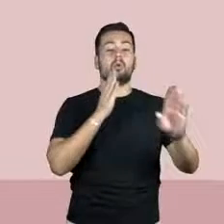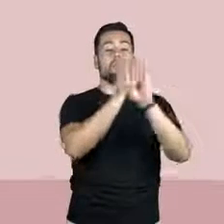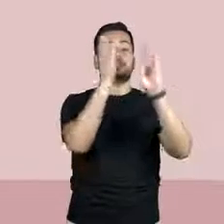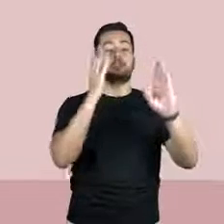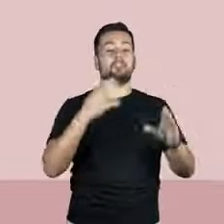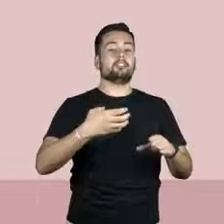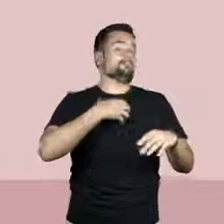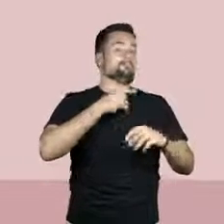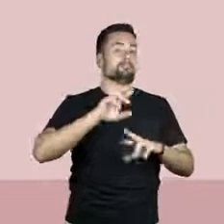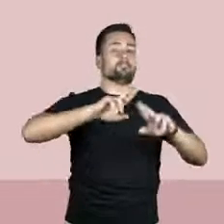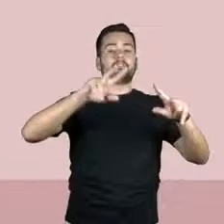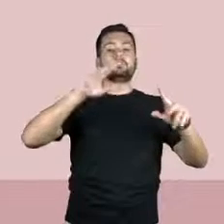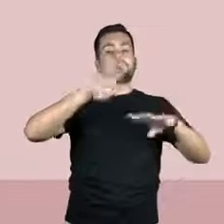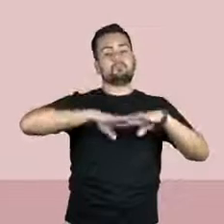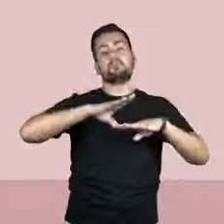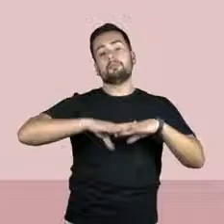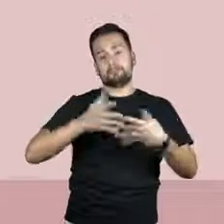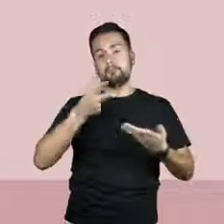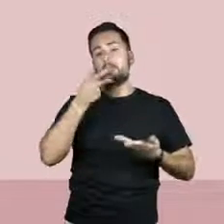matematicamente